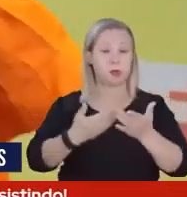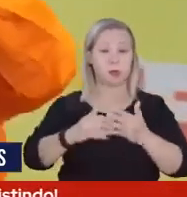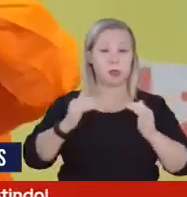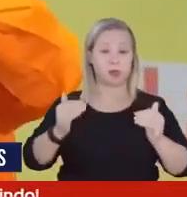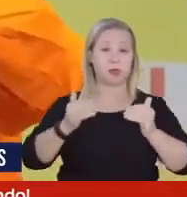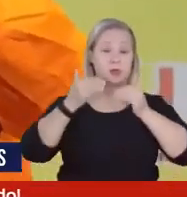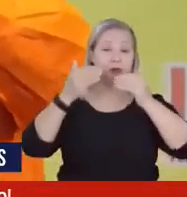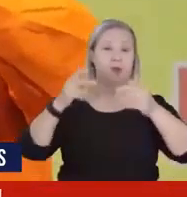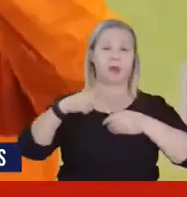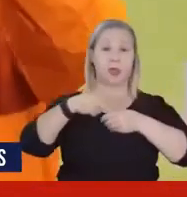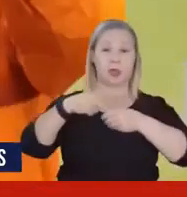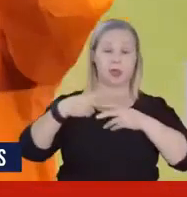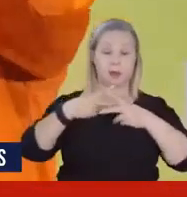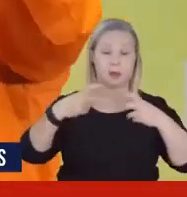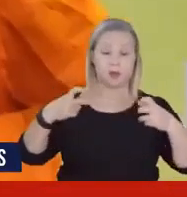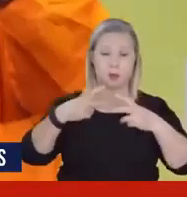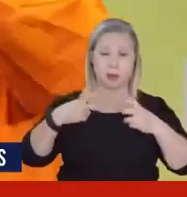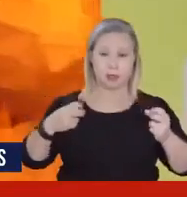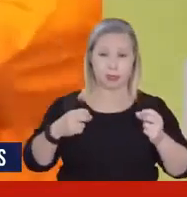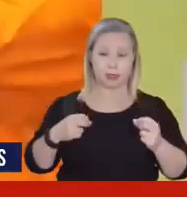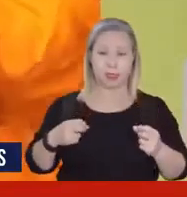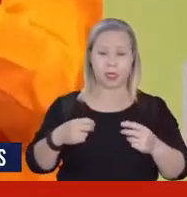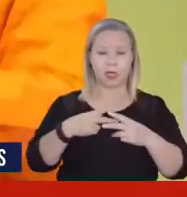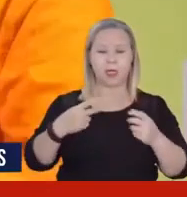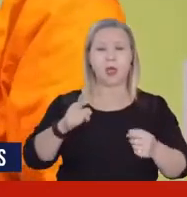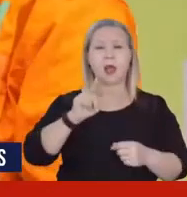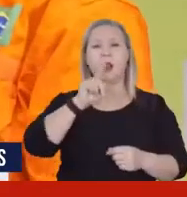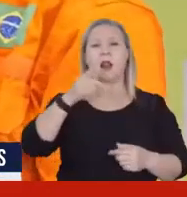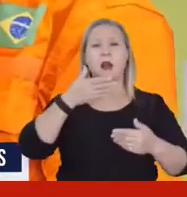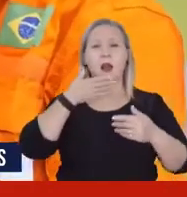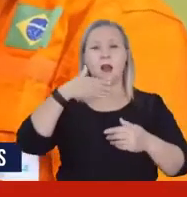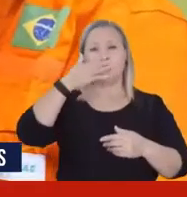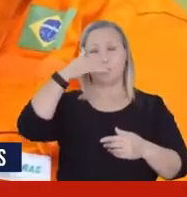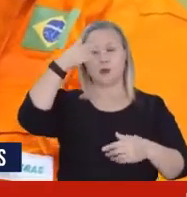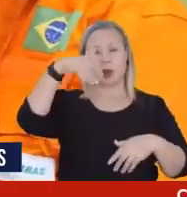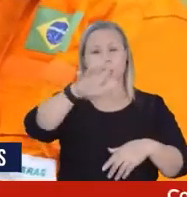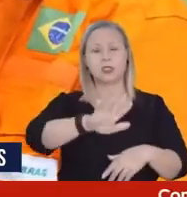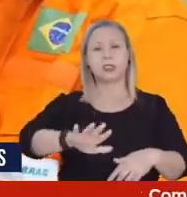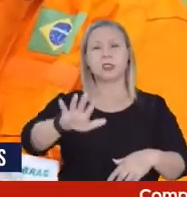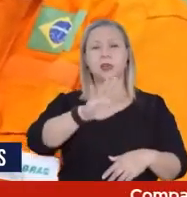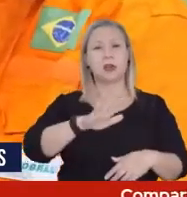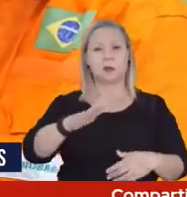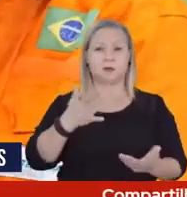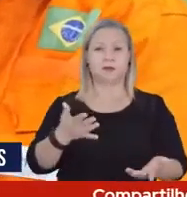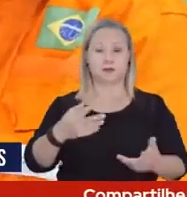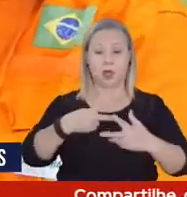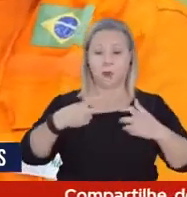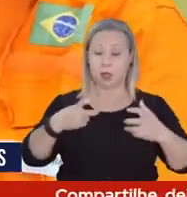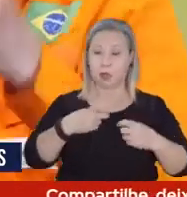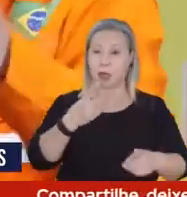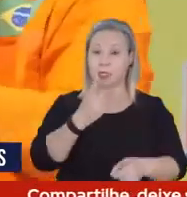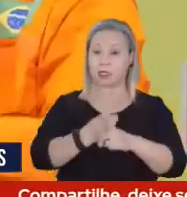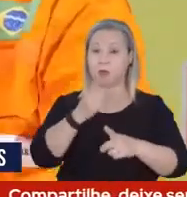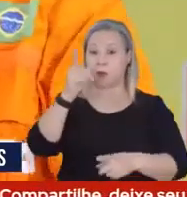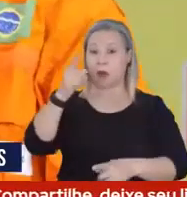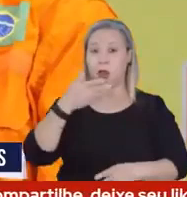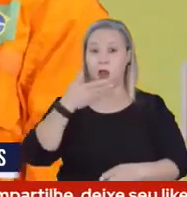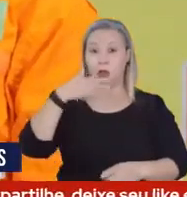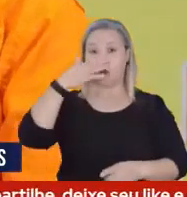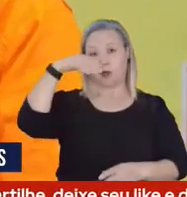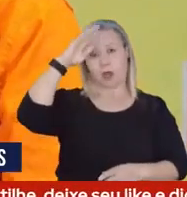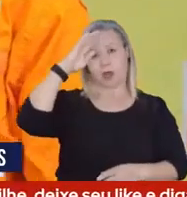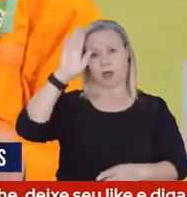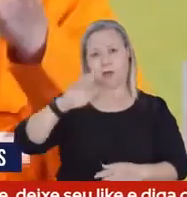A Petrobras descobriu no Iraque um dos maiores campos do mundo, quase com reservas quase iguais à do pressão. E por isso foi